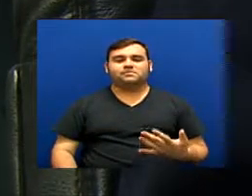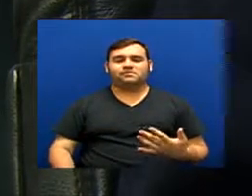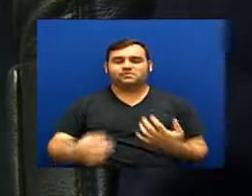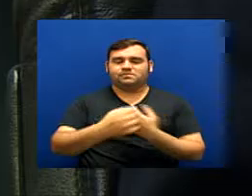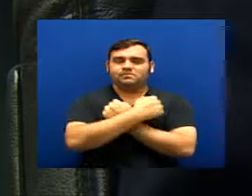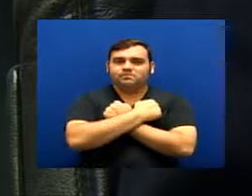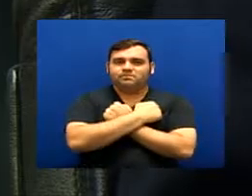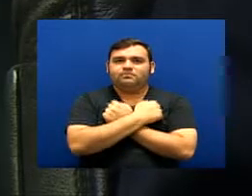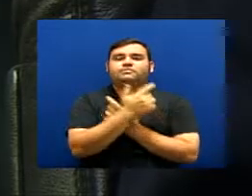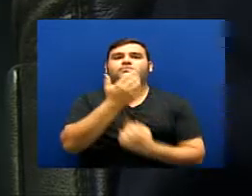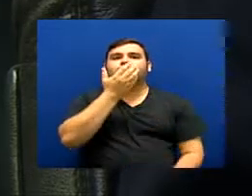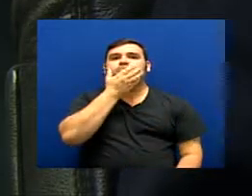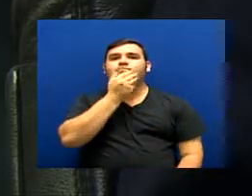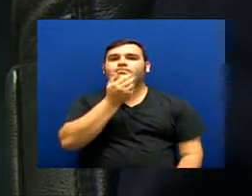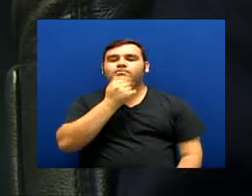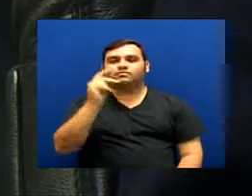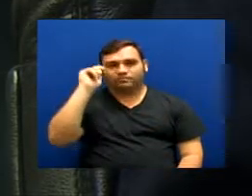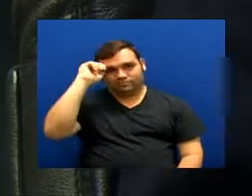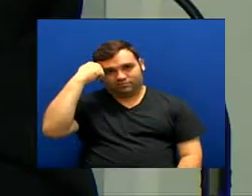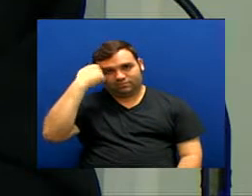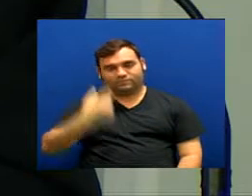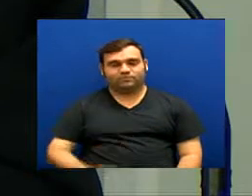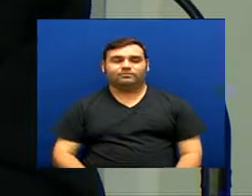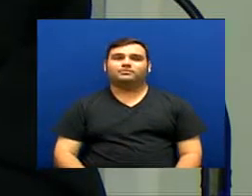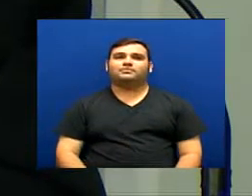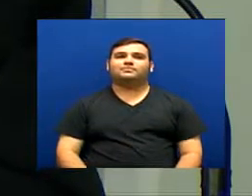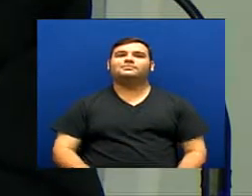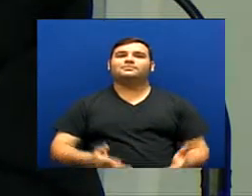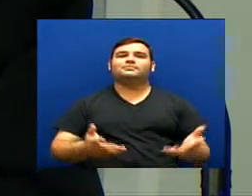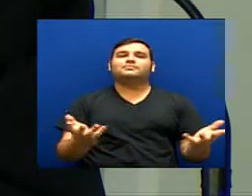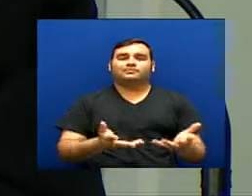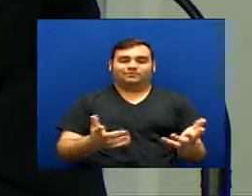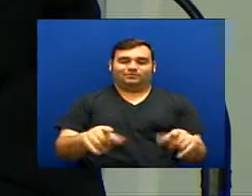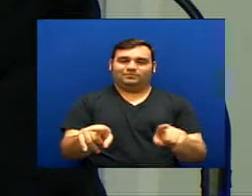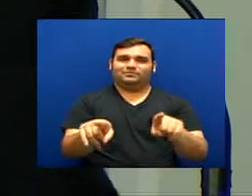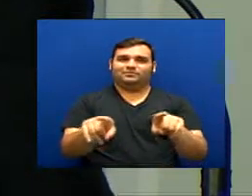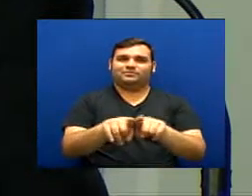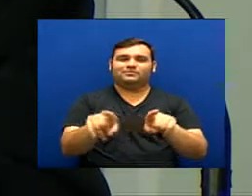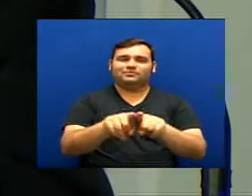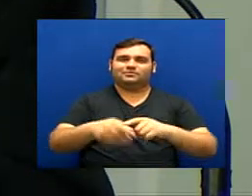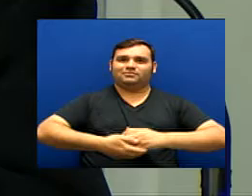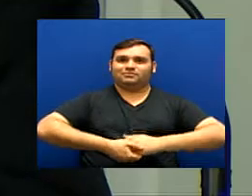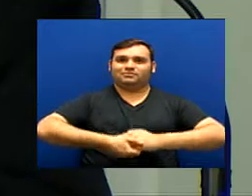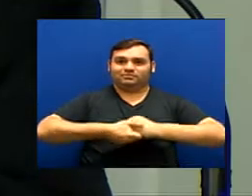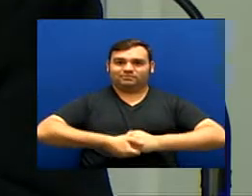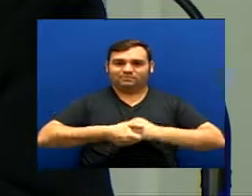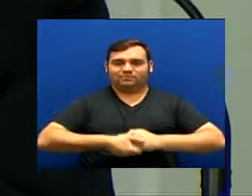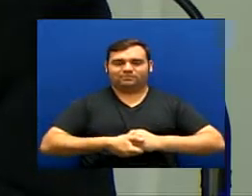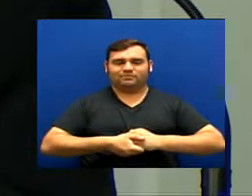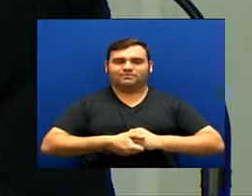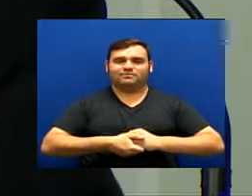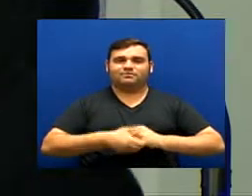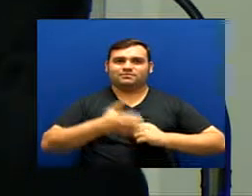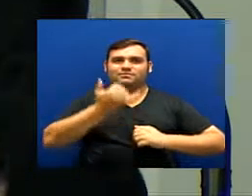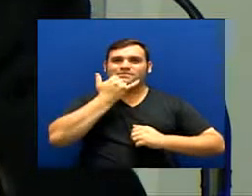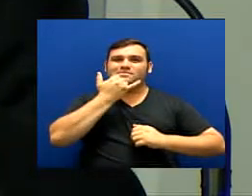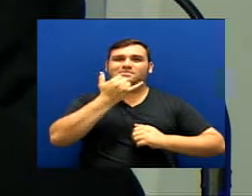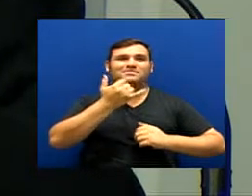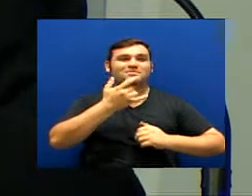maravilhosamente para servir, não a si próprio, mas servir a palavra. os pastores também aí,